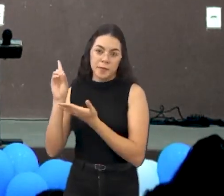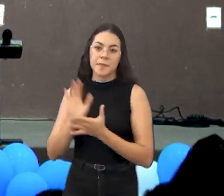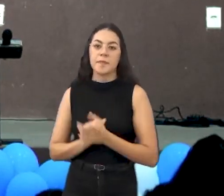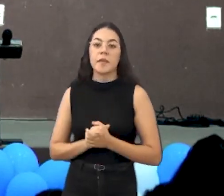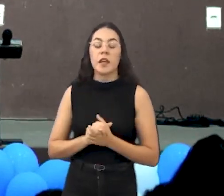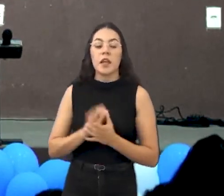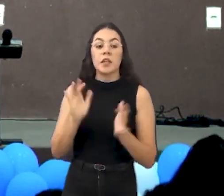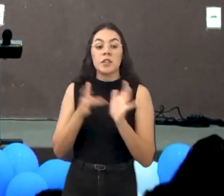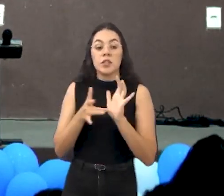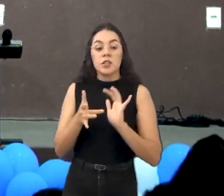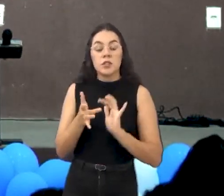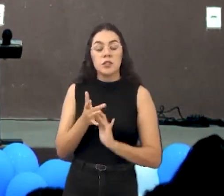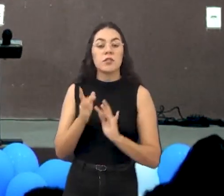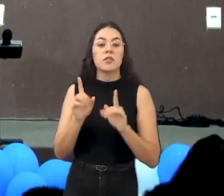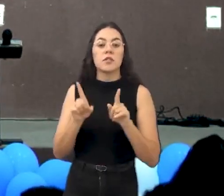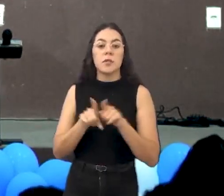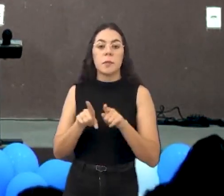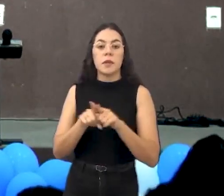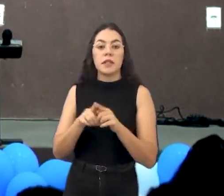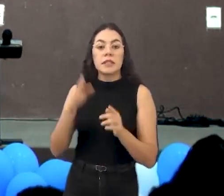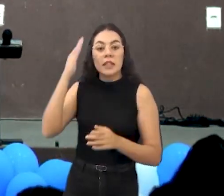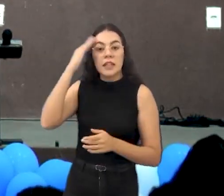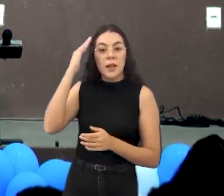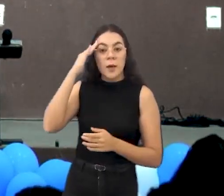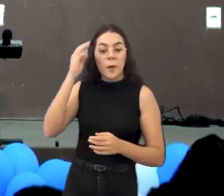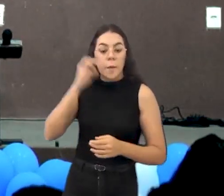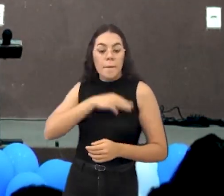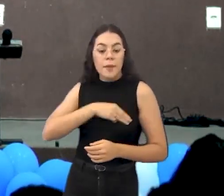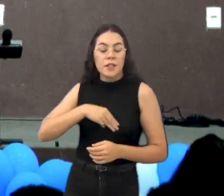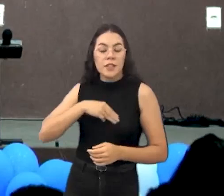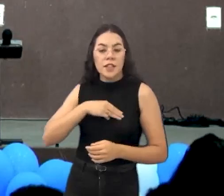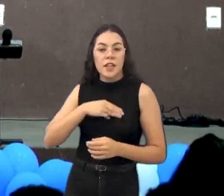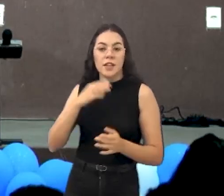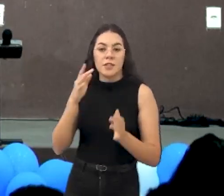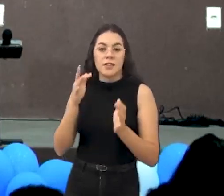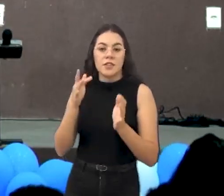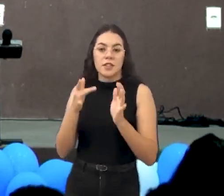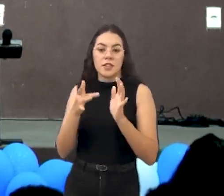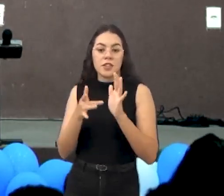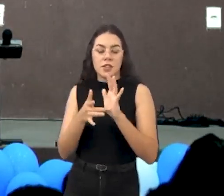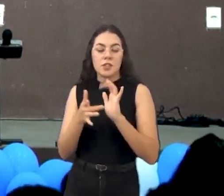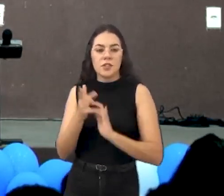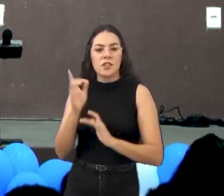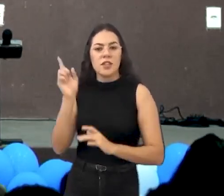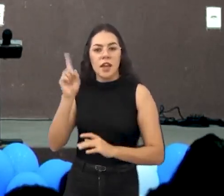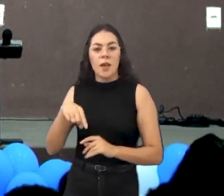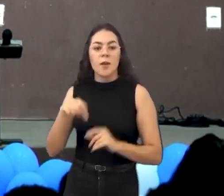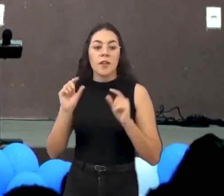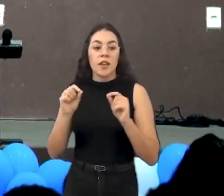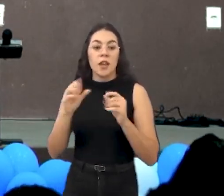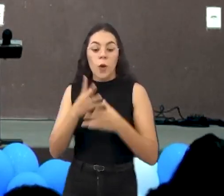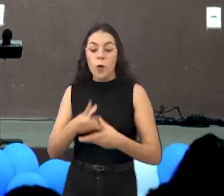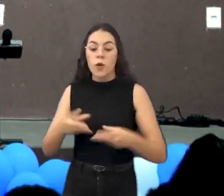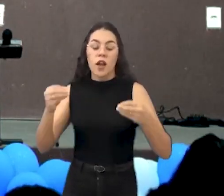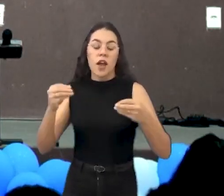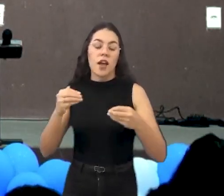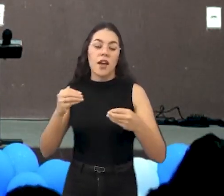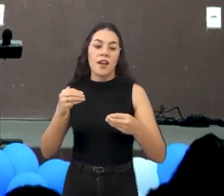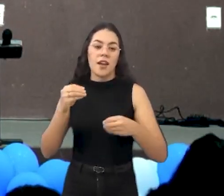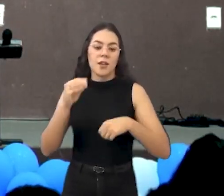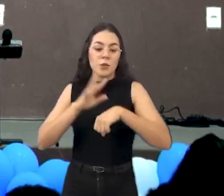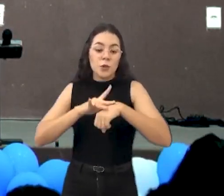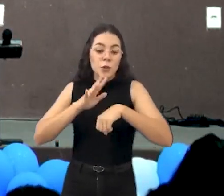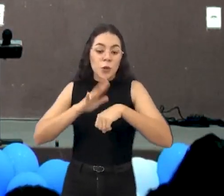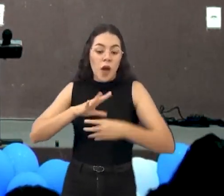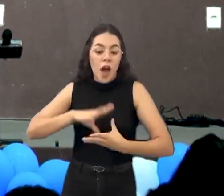Jesus, ele reconheceu que o ministério dele era esse. O ministério de Jesus era esse. Jesus, ele veio curar a dor da alma